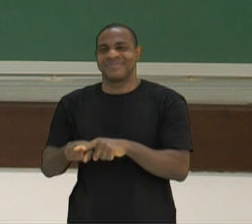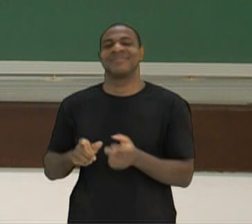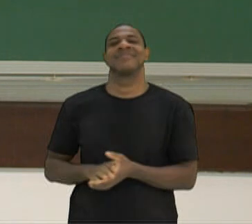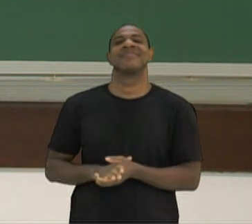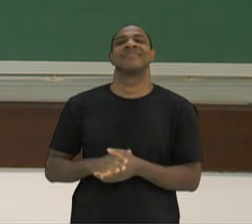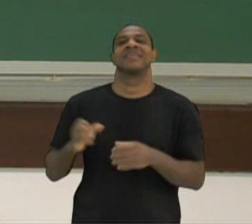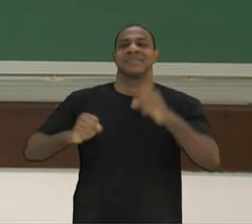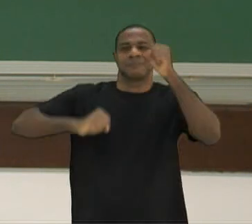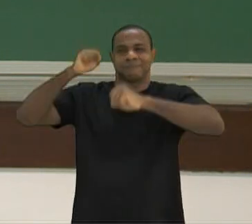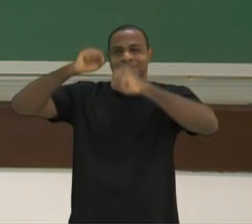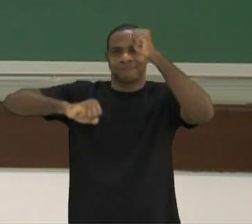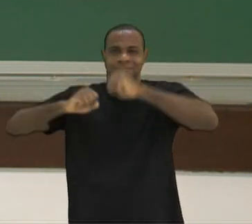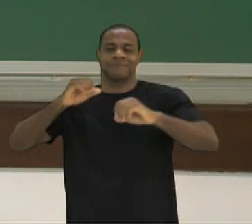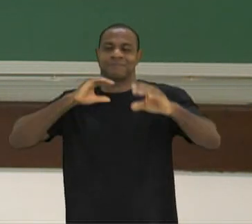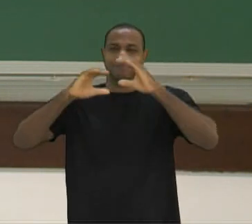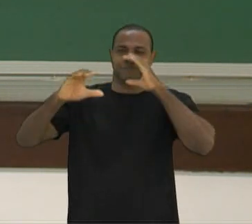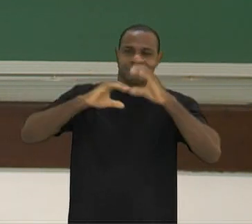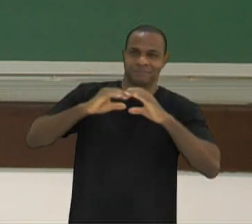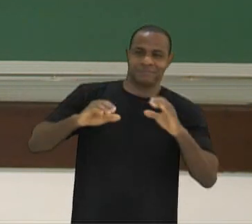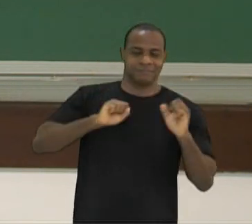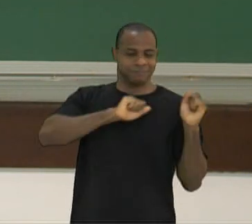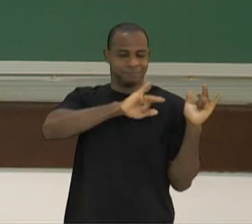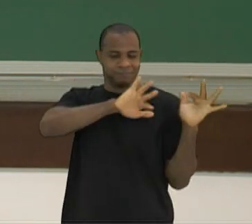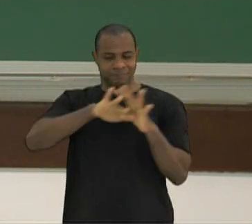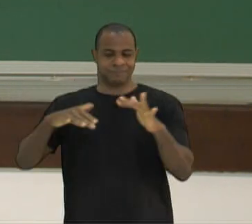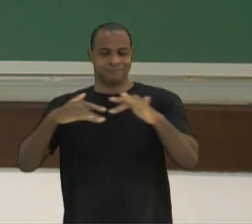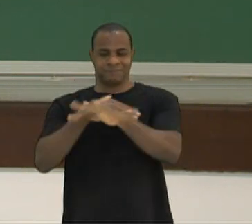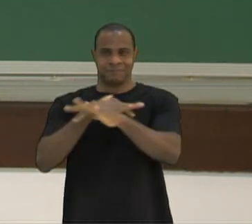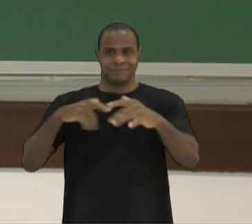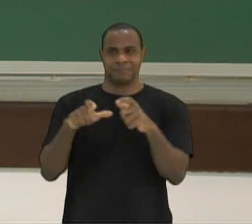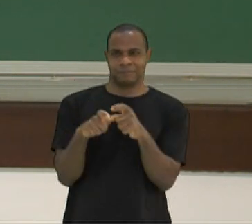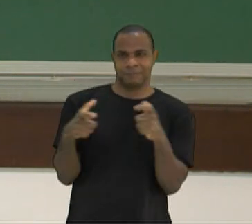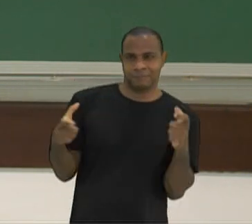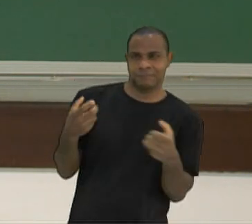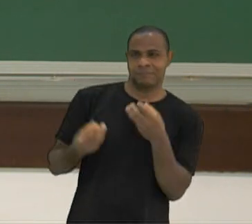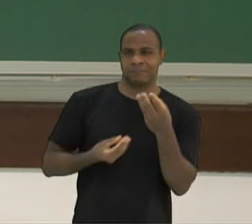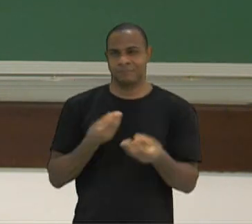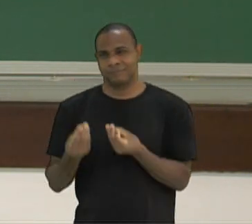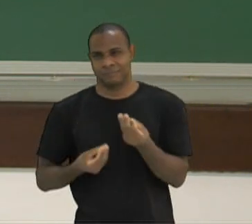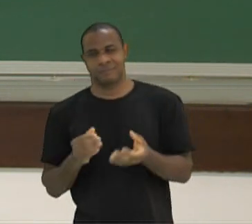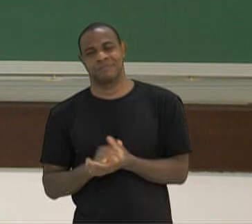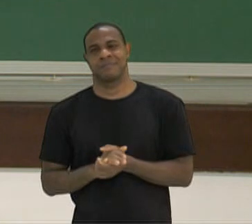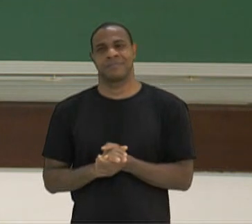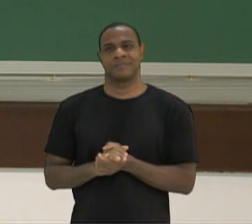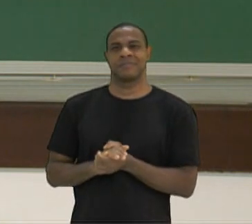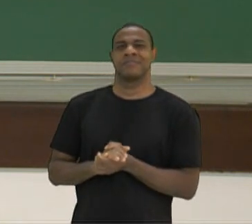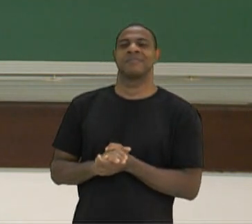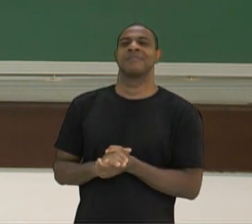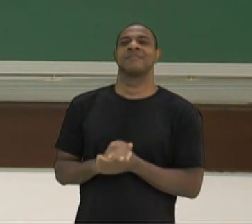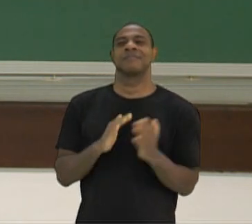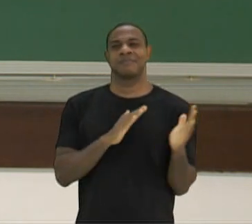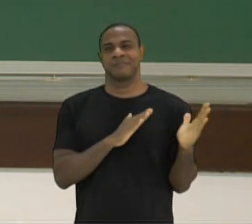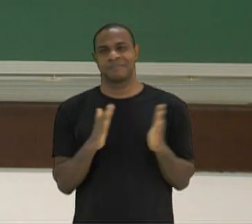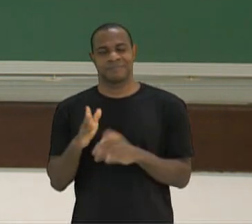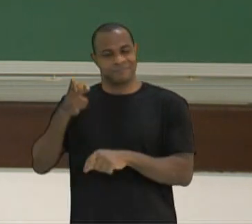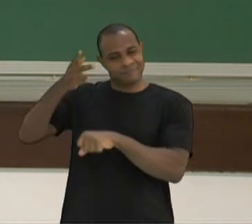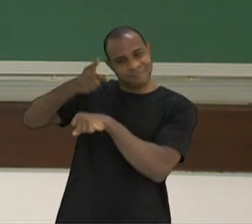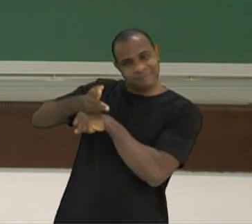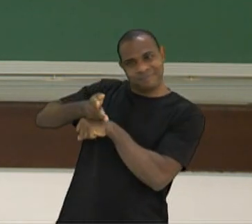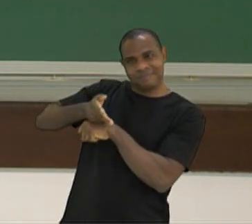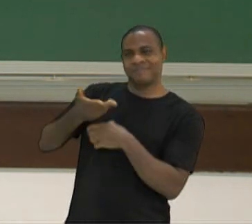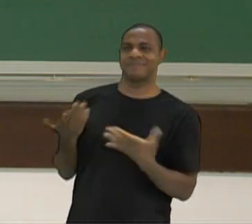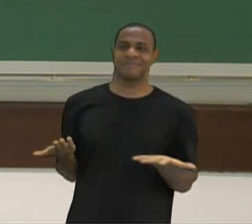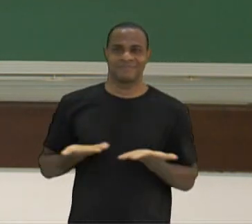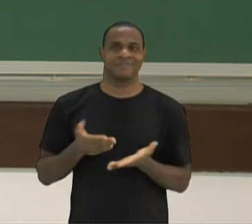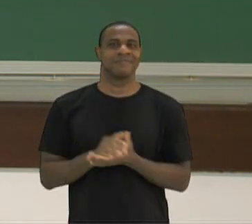industrialização, principalmente, que é o nosso tema central deste período aqui que estamos gravando, né, que estamos fazendo essas